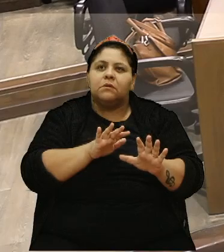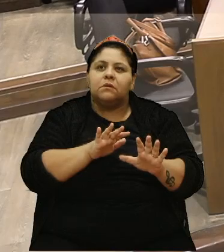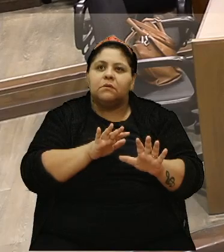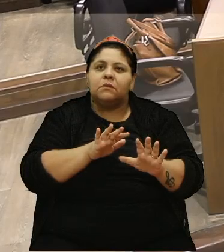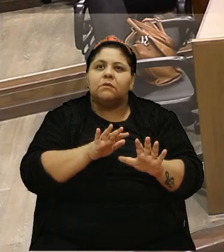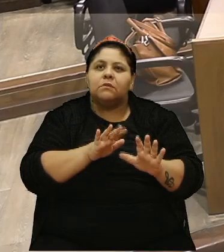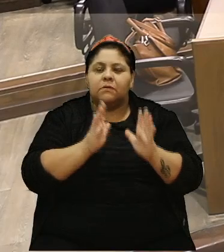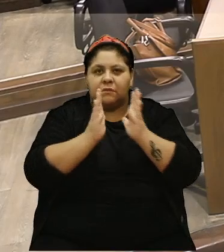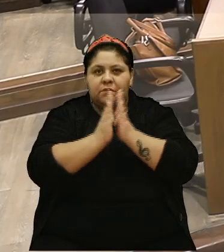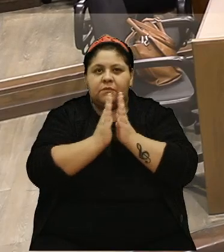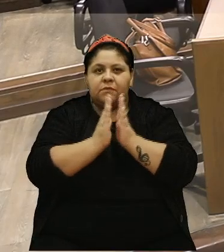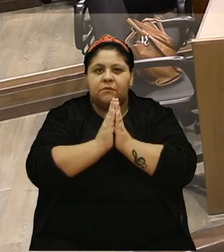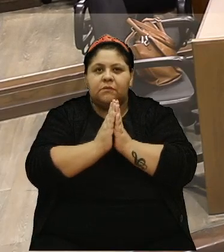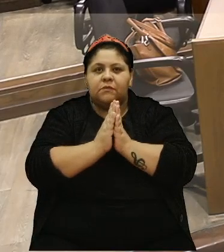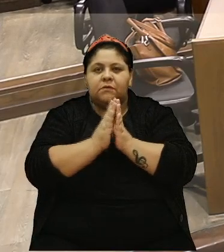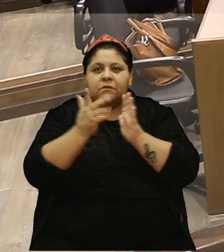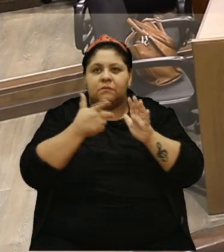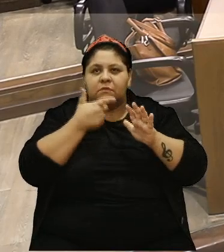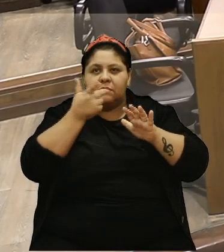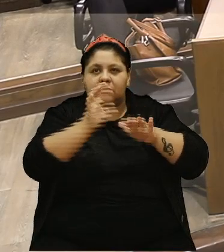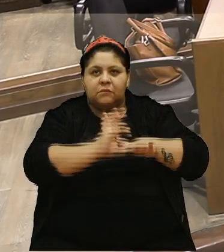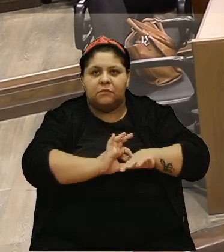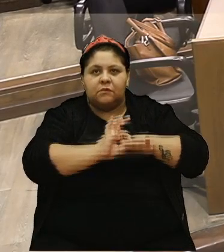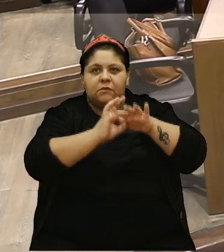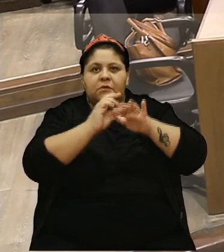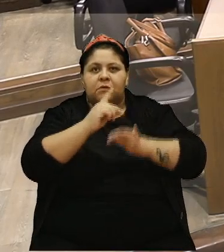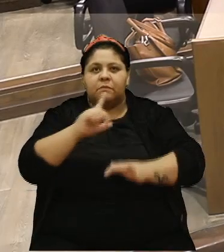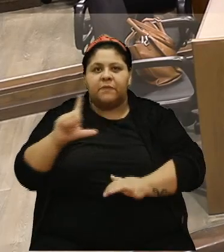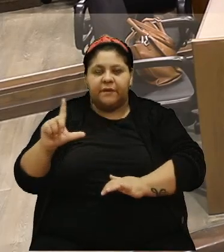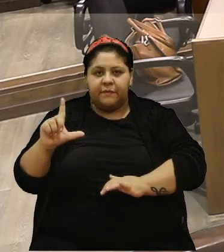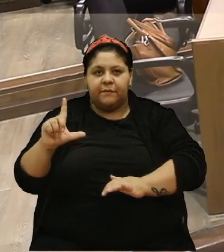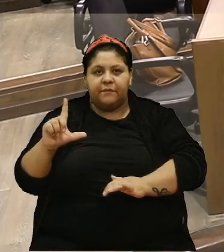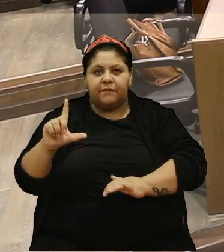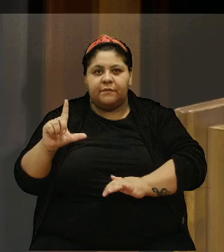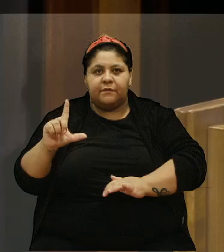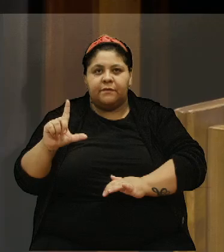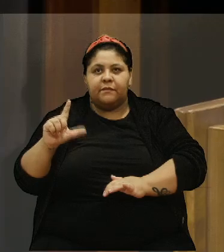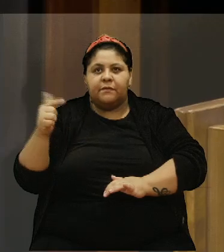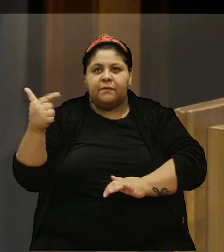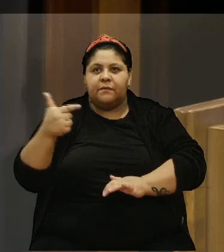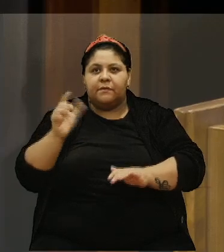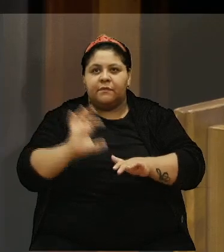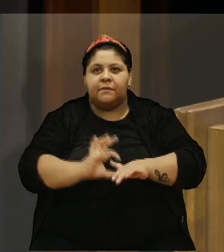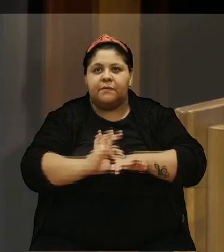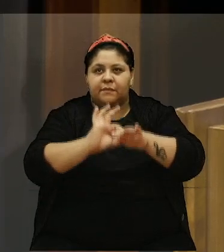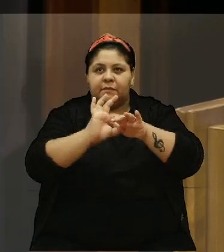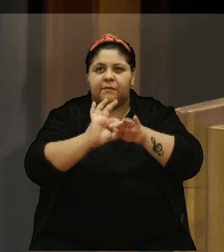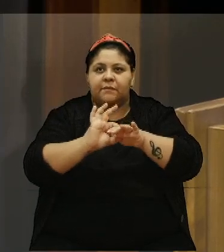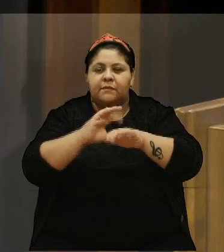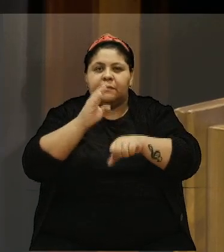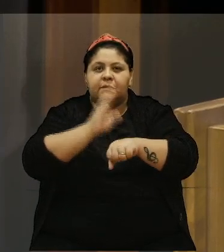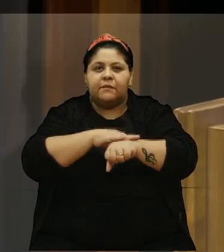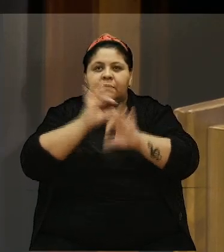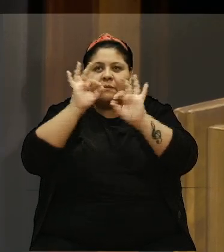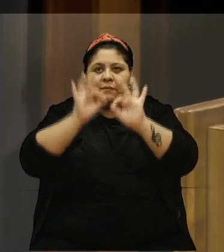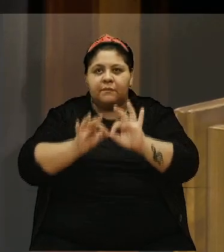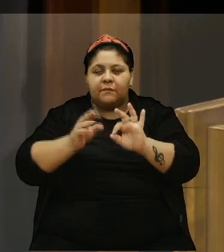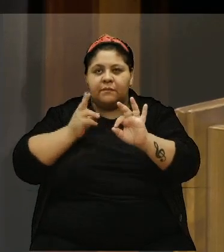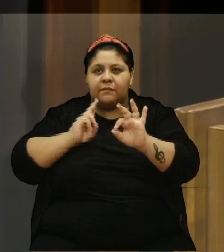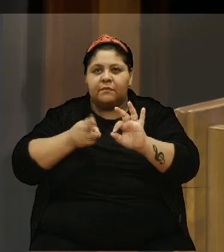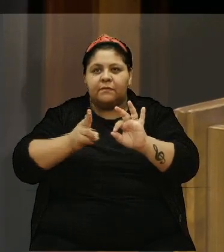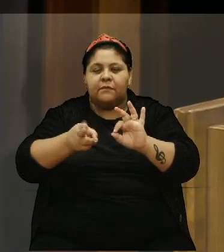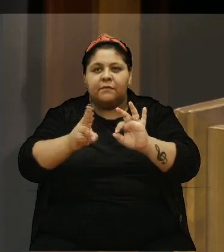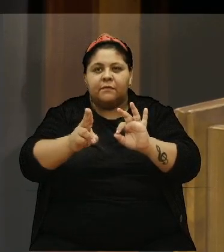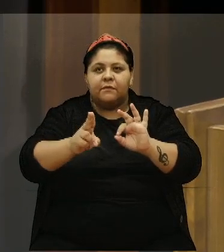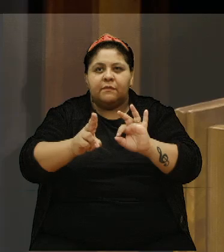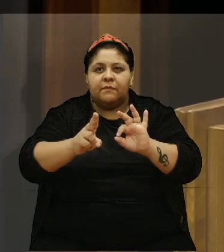Isso, por favor, declaração de líder para o PL. Eu sou vice-líder, ele não está aí. No momento oportuno, segue o orador,